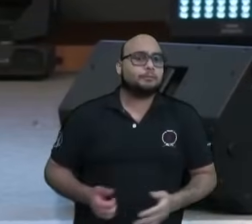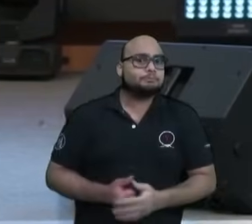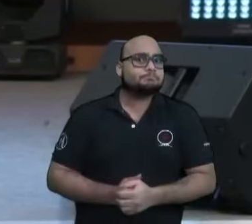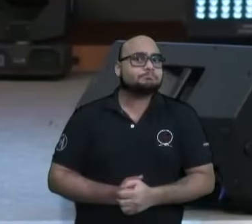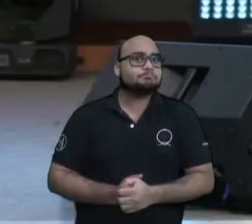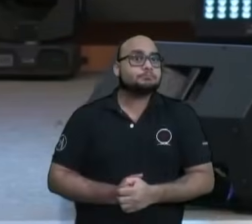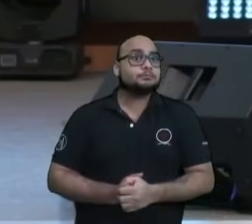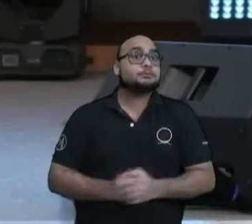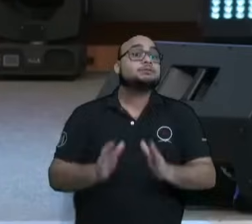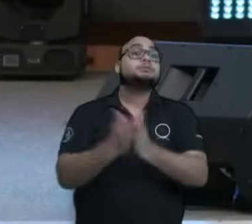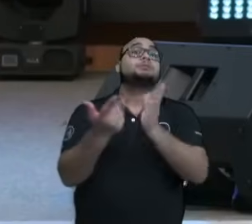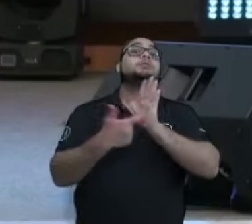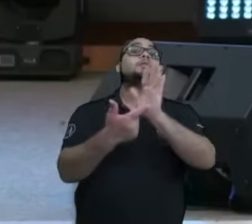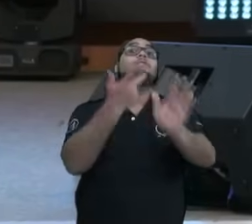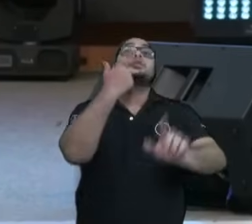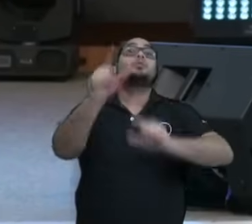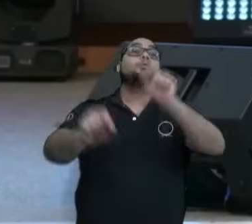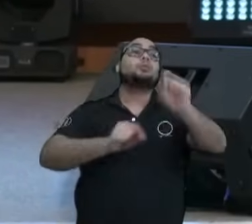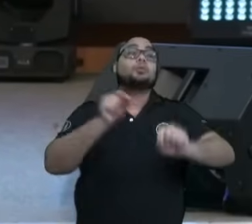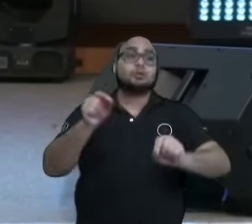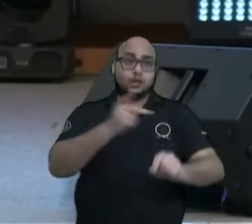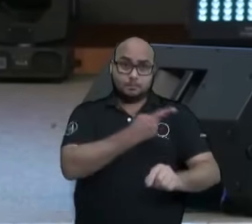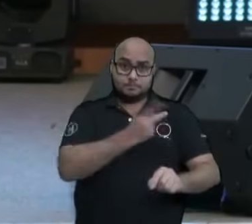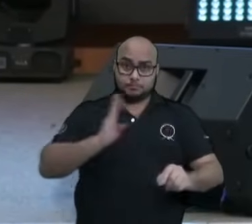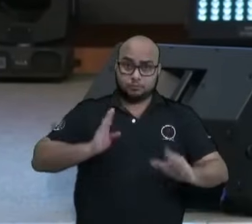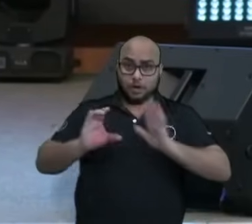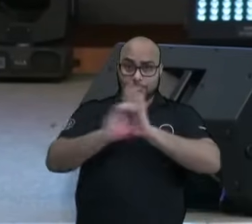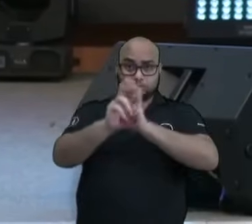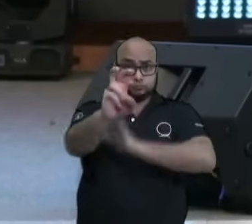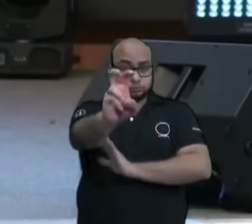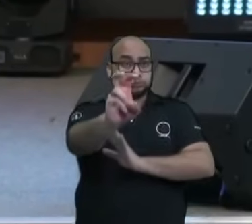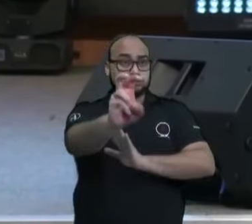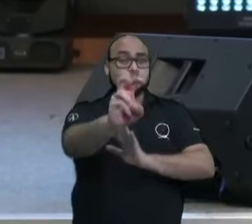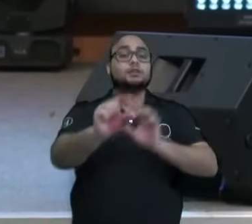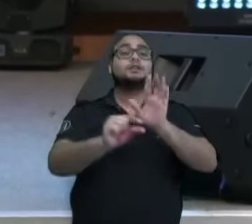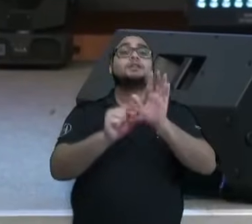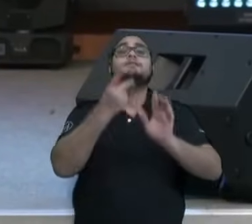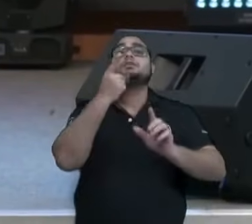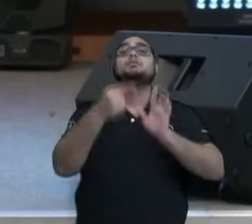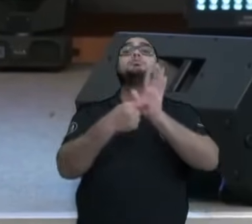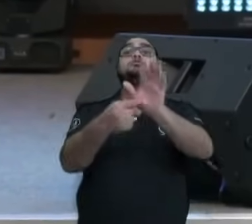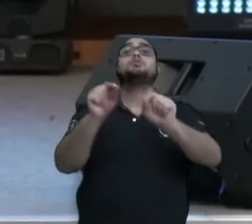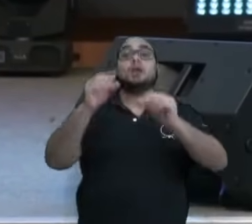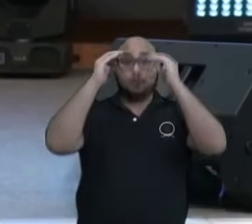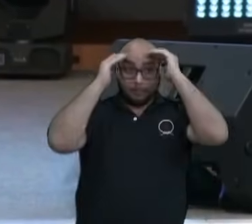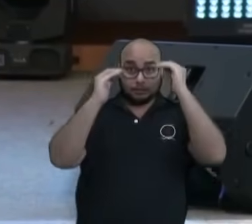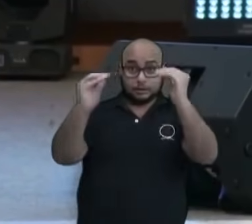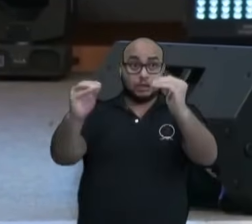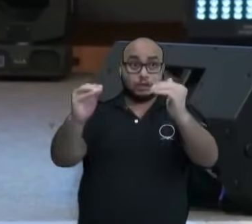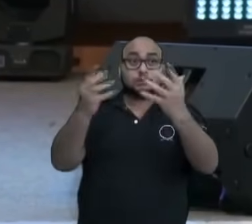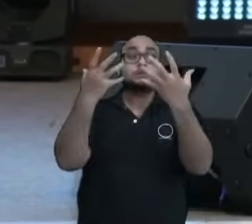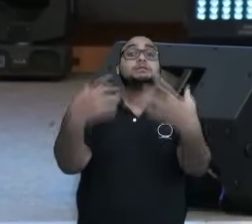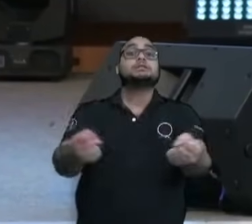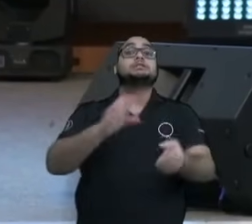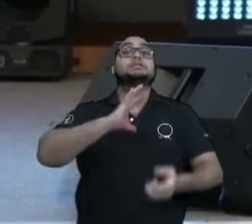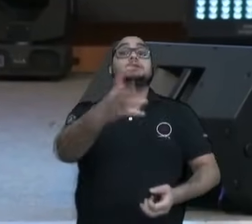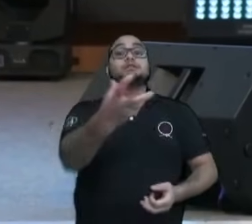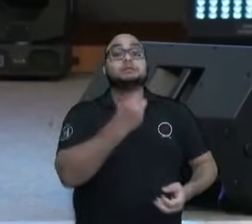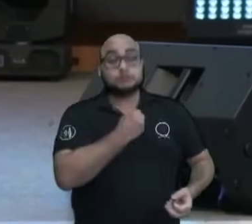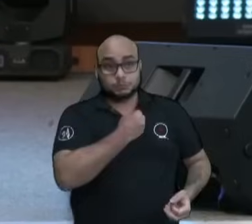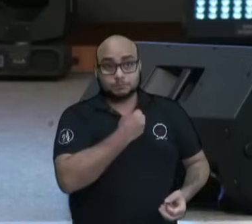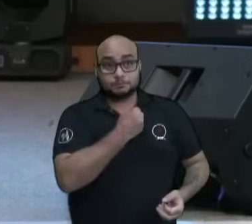Bíblia diz em Hebreus 59 que ele veem a ser a causa de uma eterna salvação para quem lhe obedece salvação é para